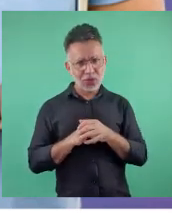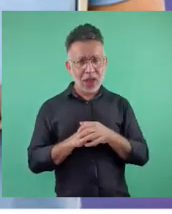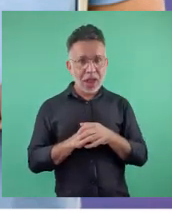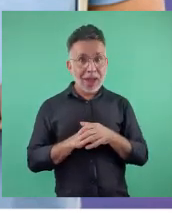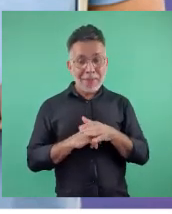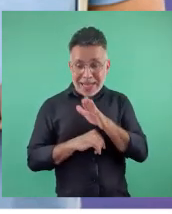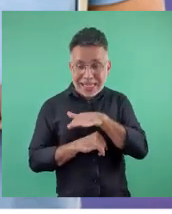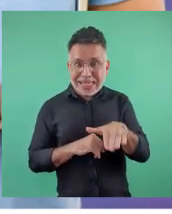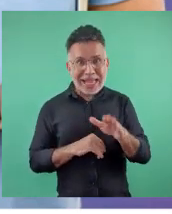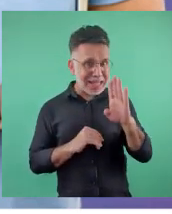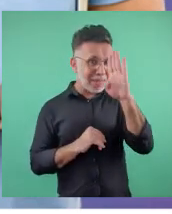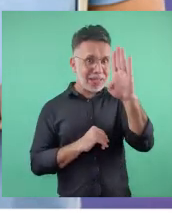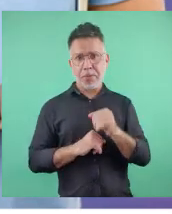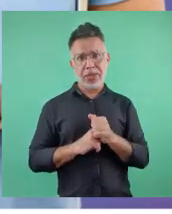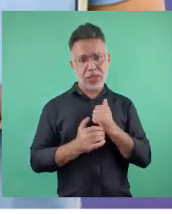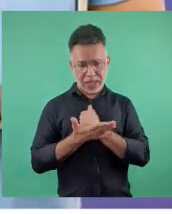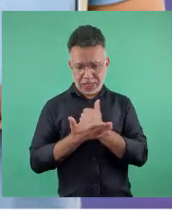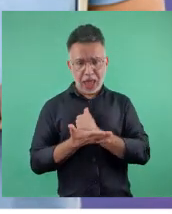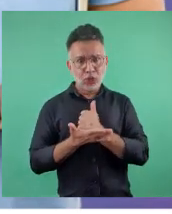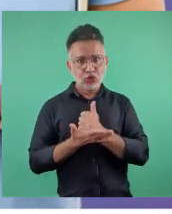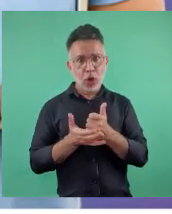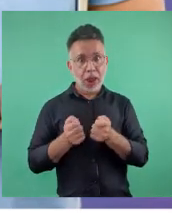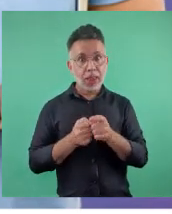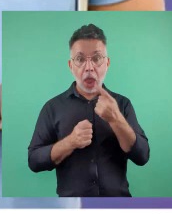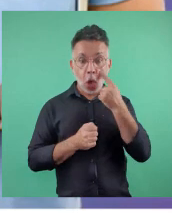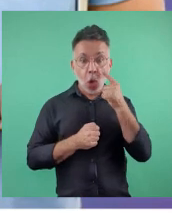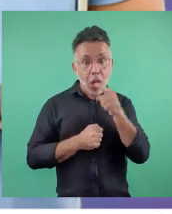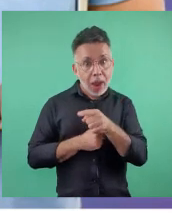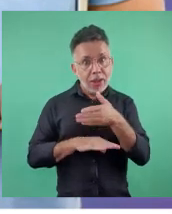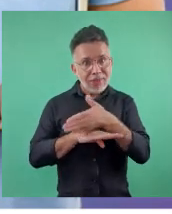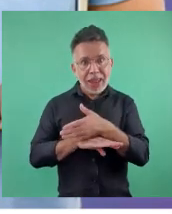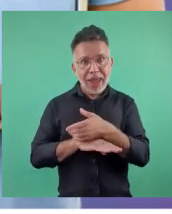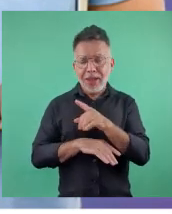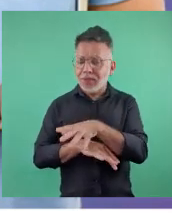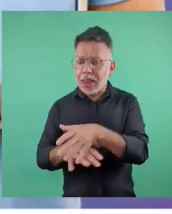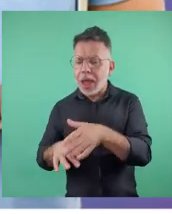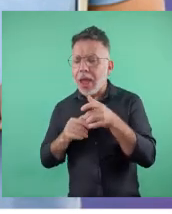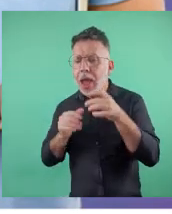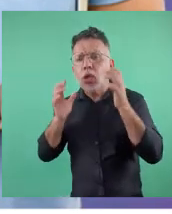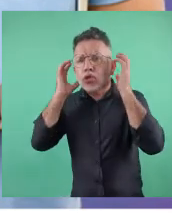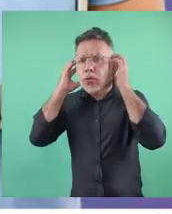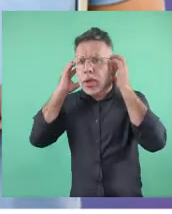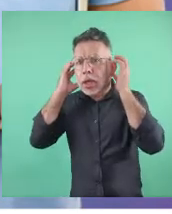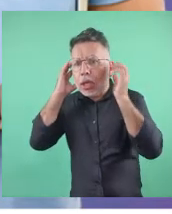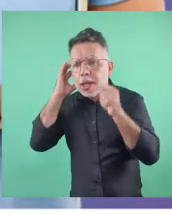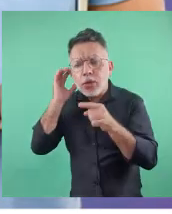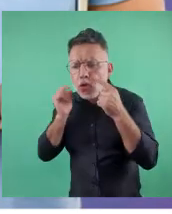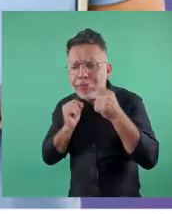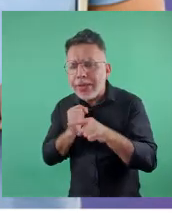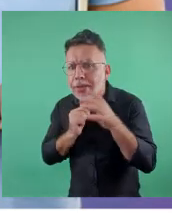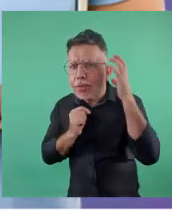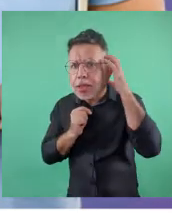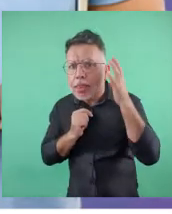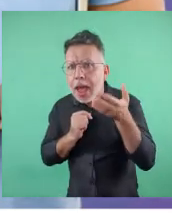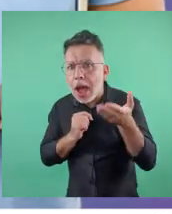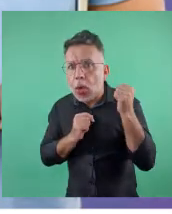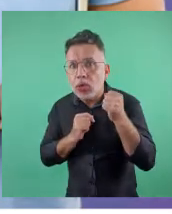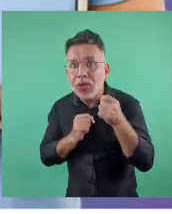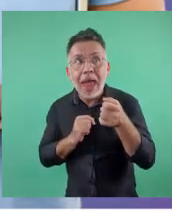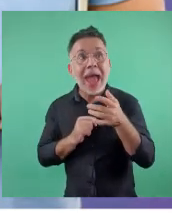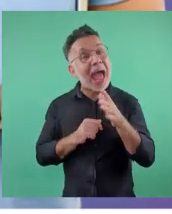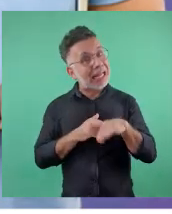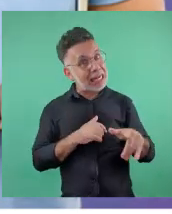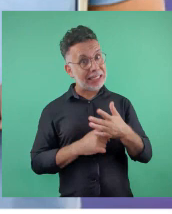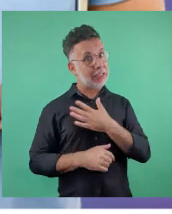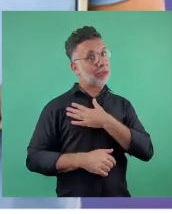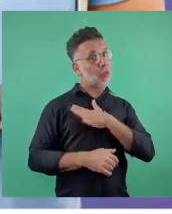crianças, mas as crianças estão jogando muito, né? Elas estão com fone, você tem que passar lá de vez em quando e ver, deixa eu ver se o fone está alto. Mas como você vai parar o jogo da criança e falar,